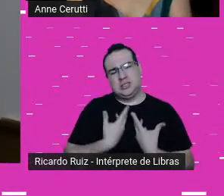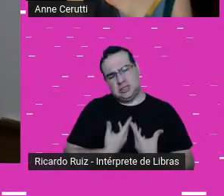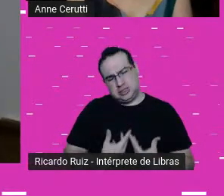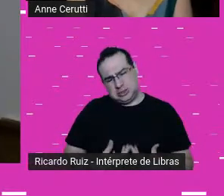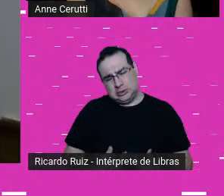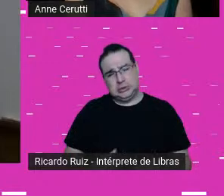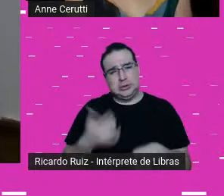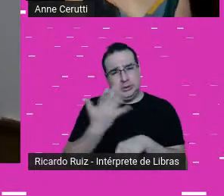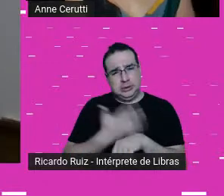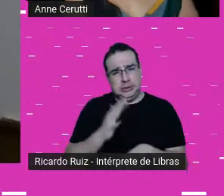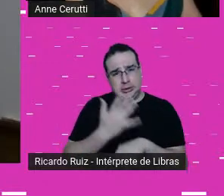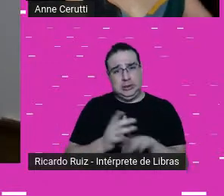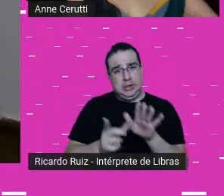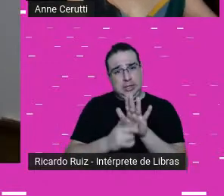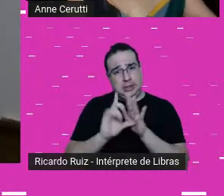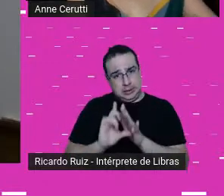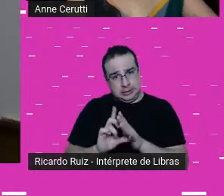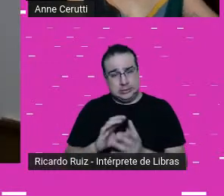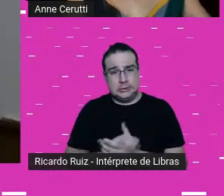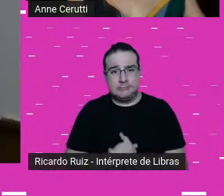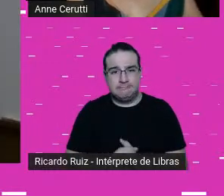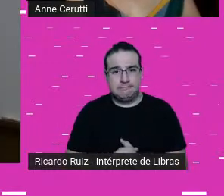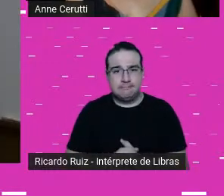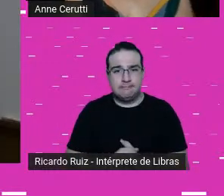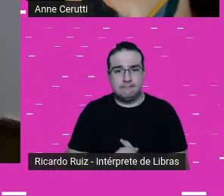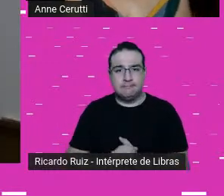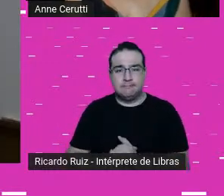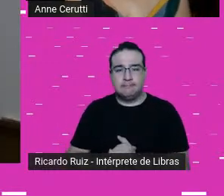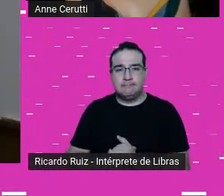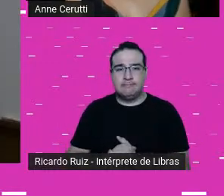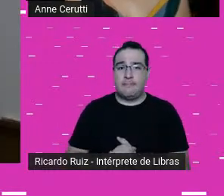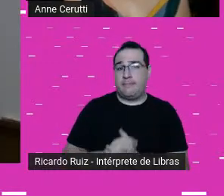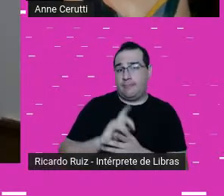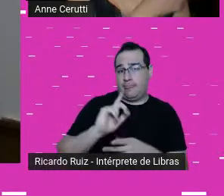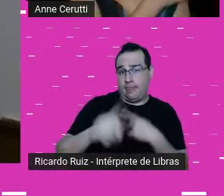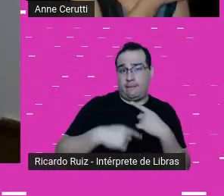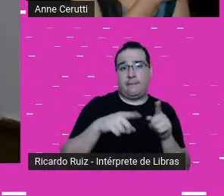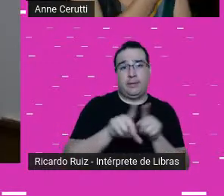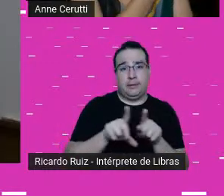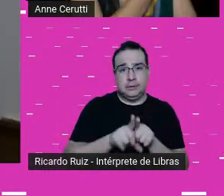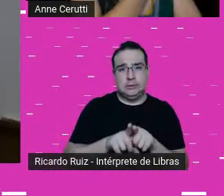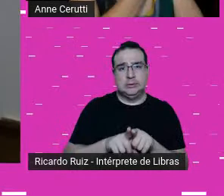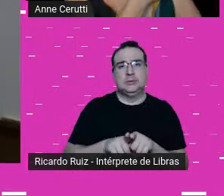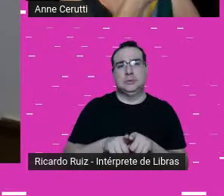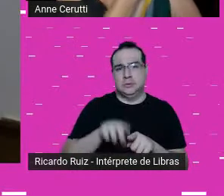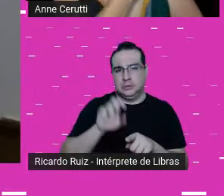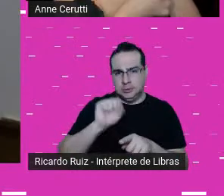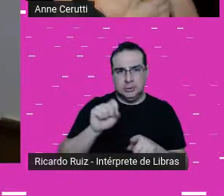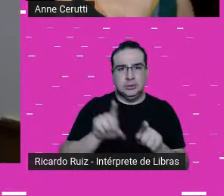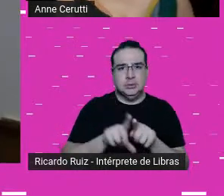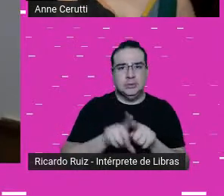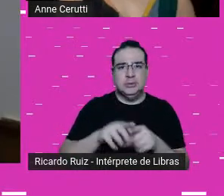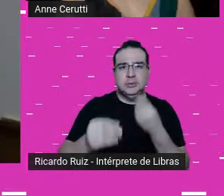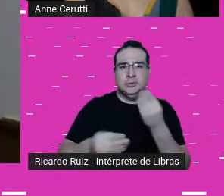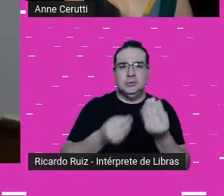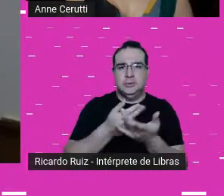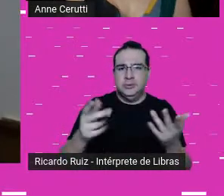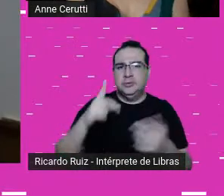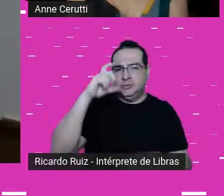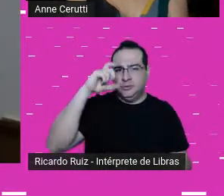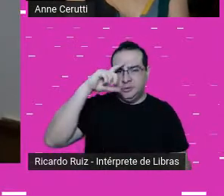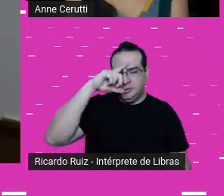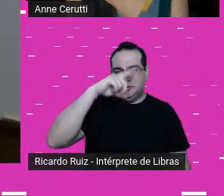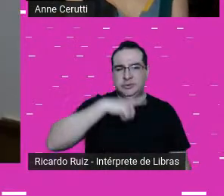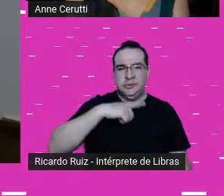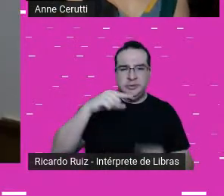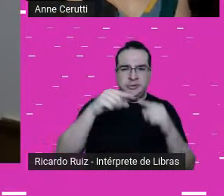passava um geral antes do espetáculo. E aí depois tinha, sim, e aí isso era uma coisa difícil. Então,